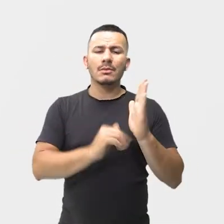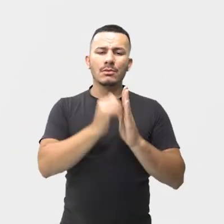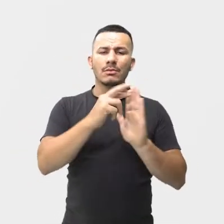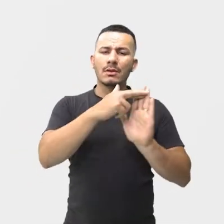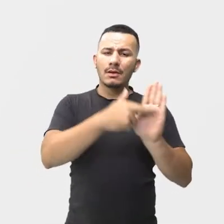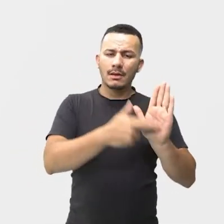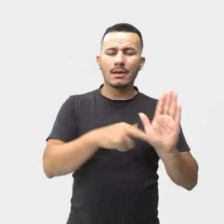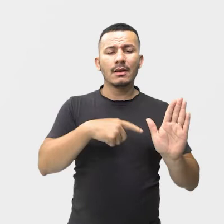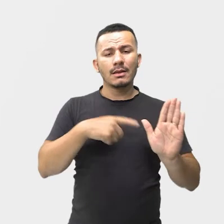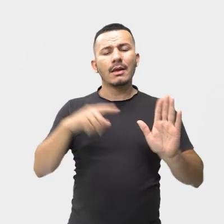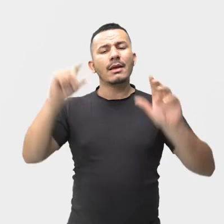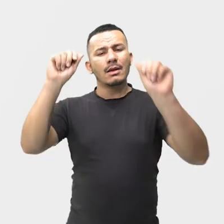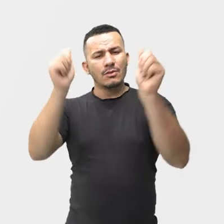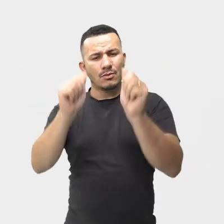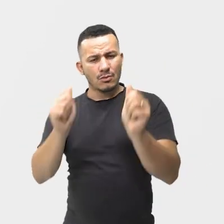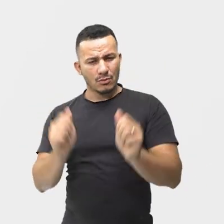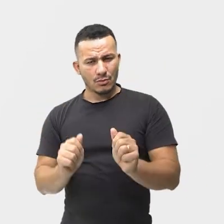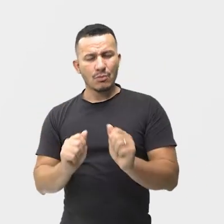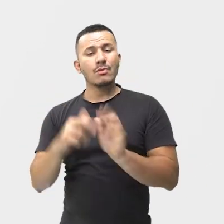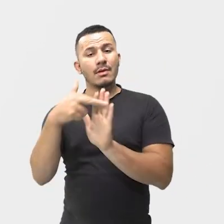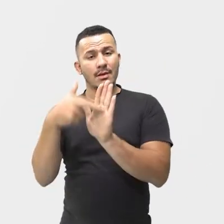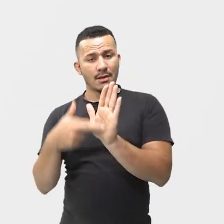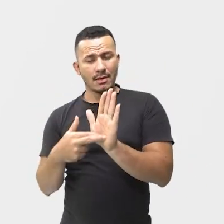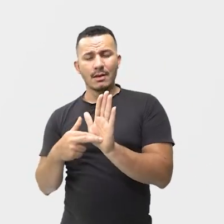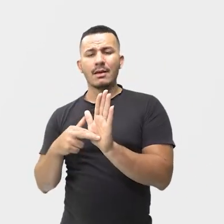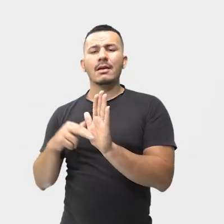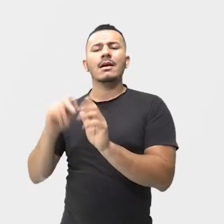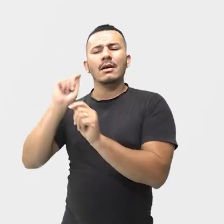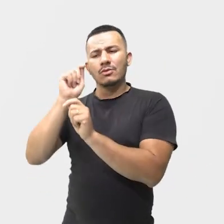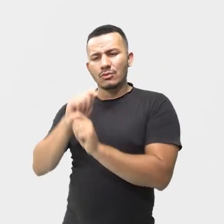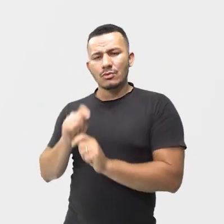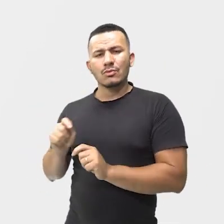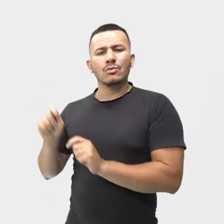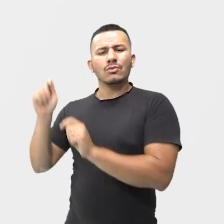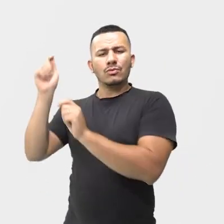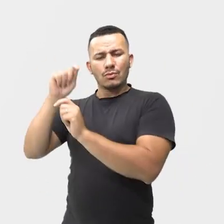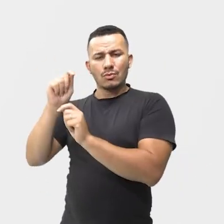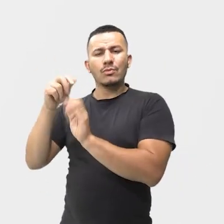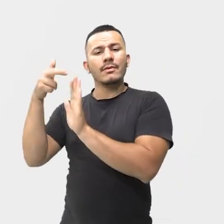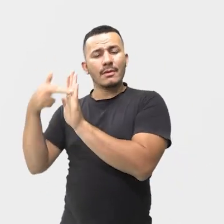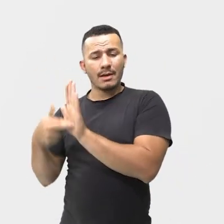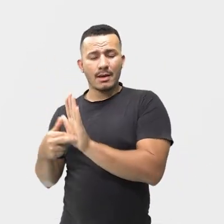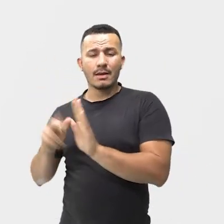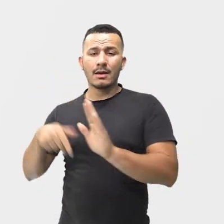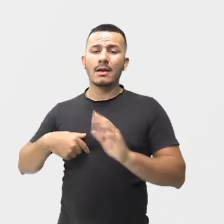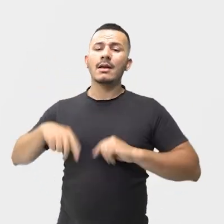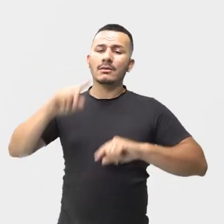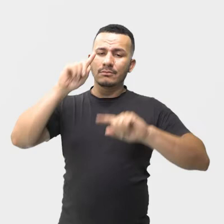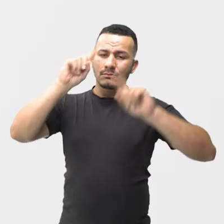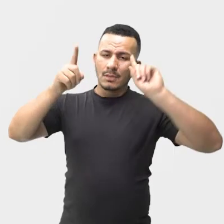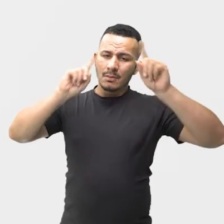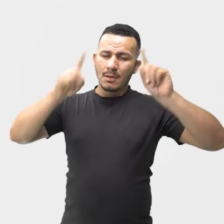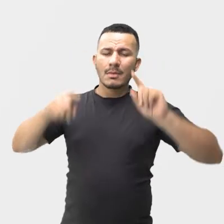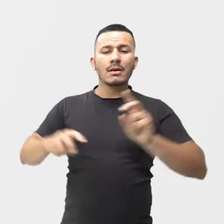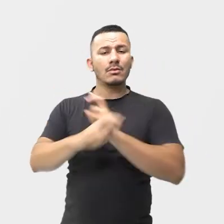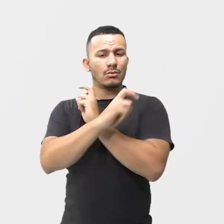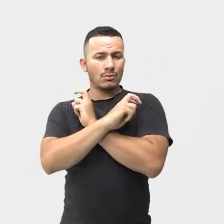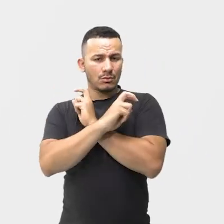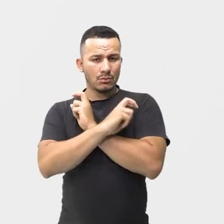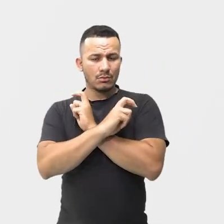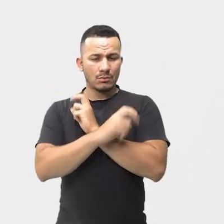as esculturas, a arquitetura. Então, tudo isso era o faraó ali que